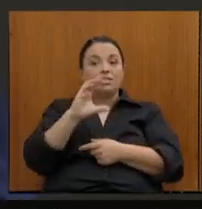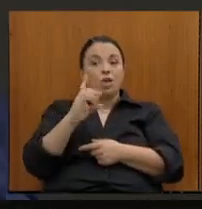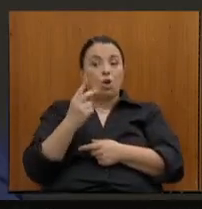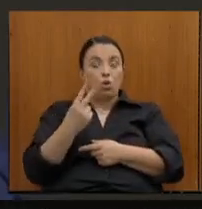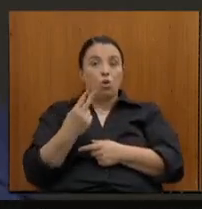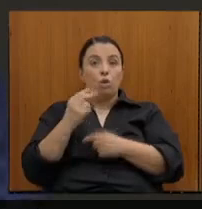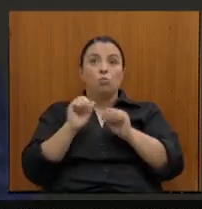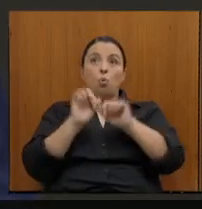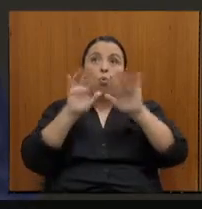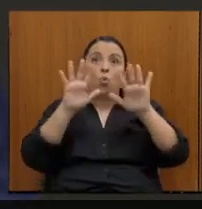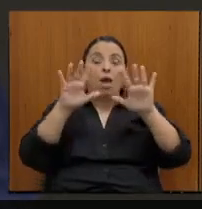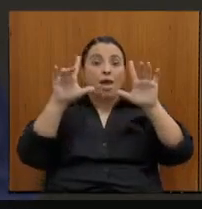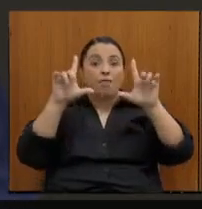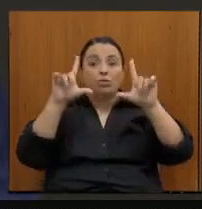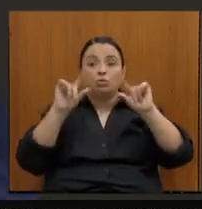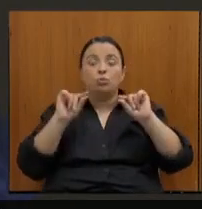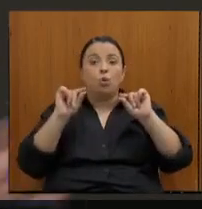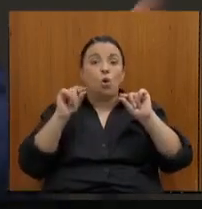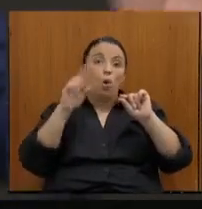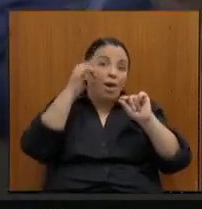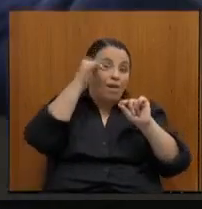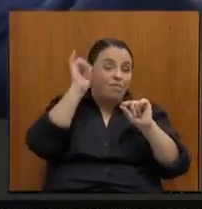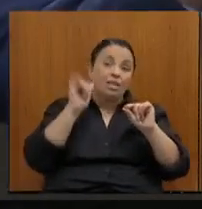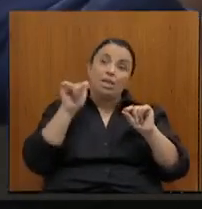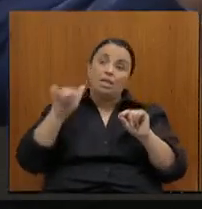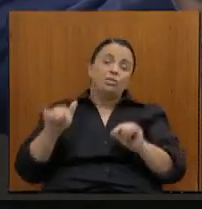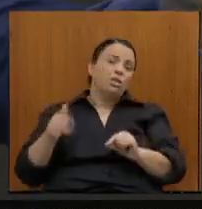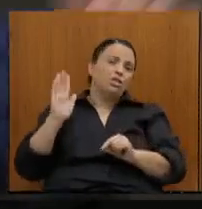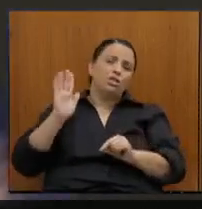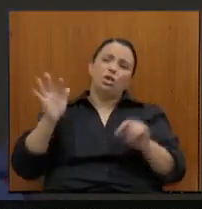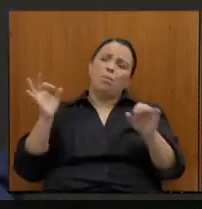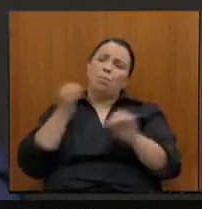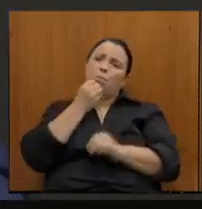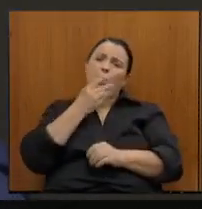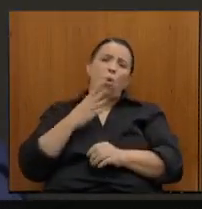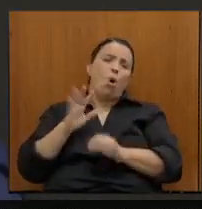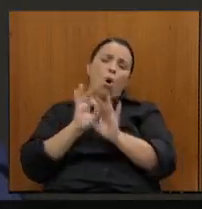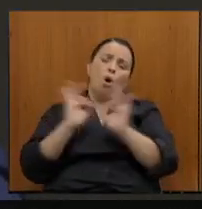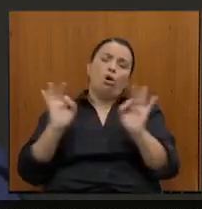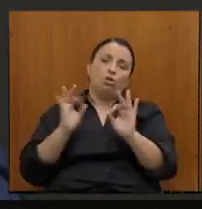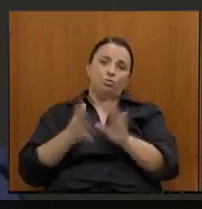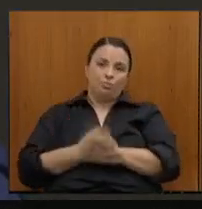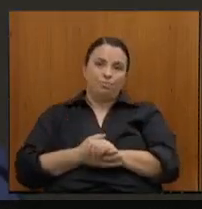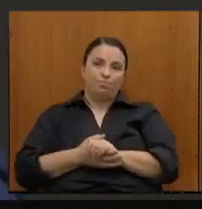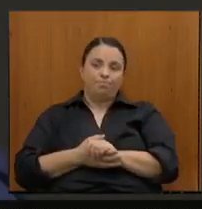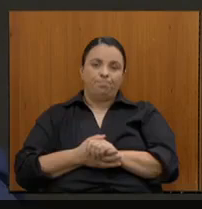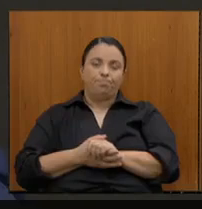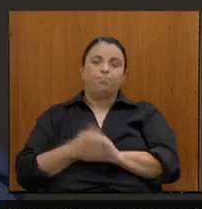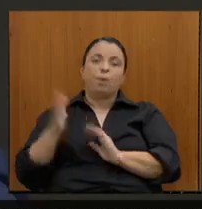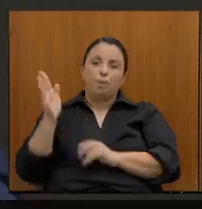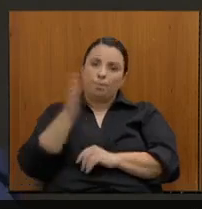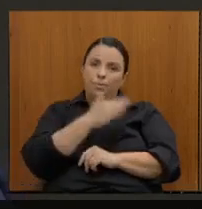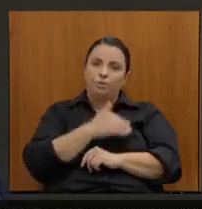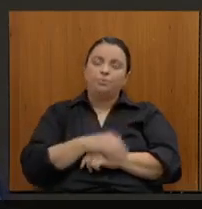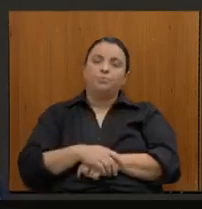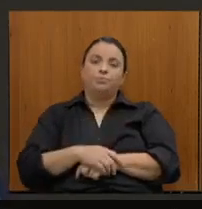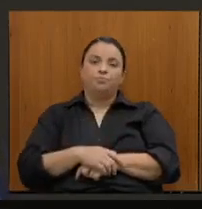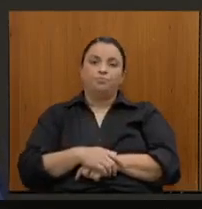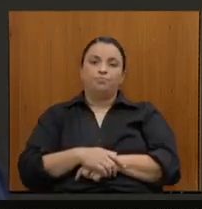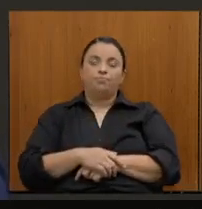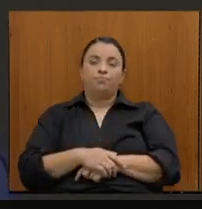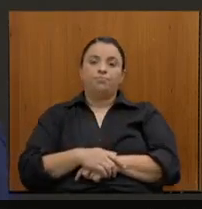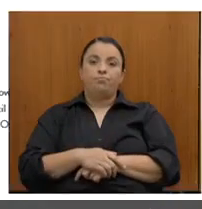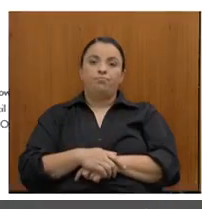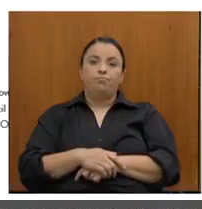deixa de emitir só isso paga qualquer coisa bom a próxima por favor o piso